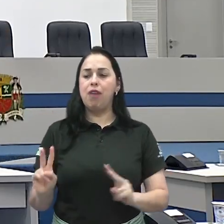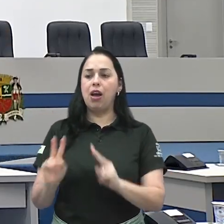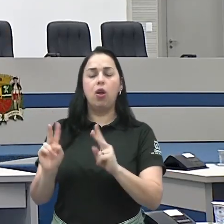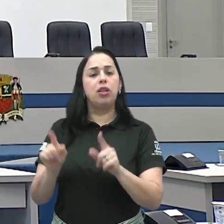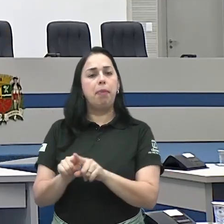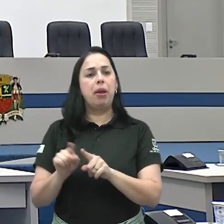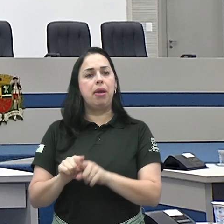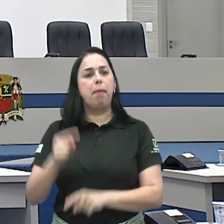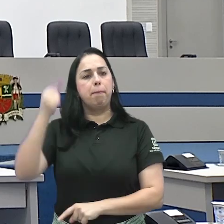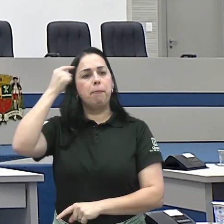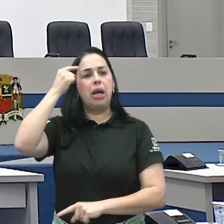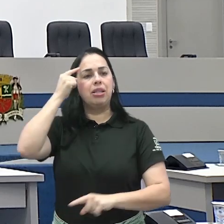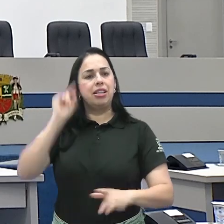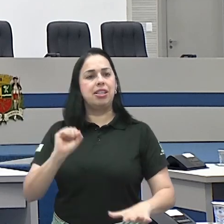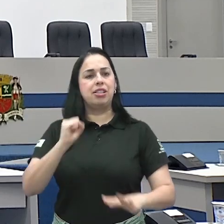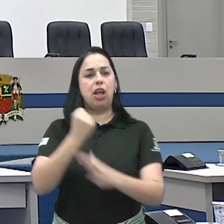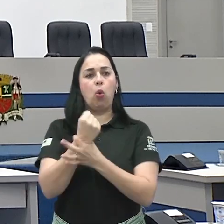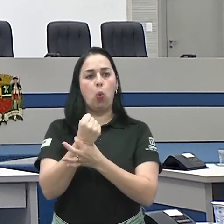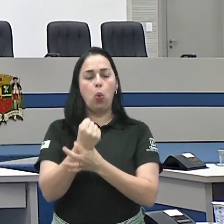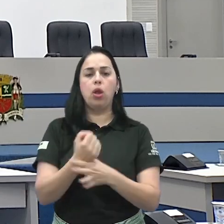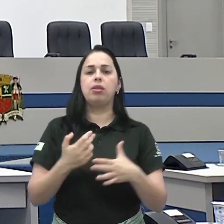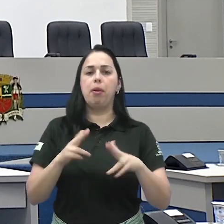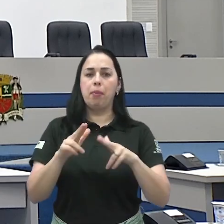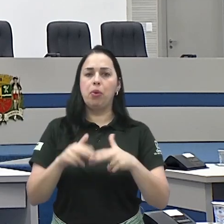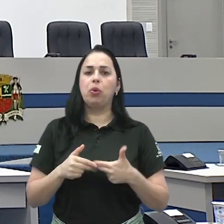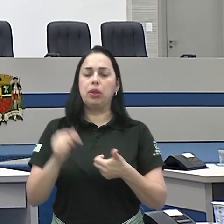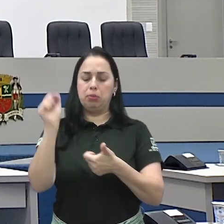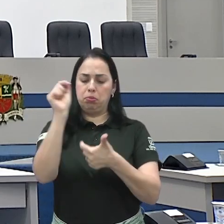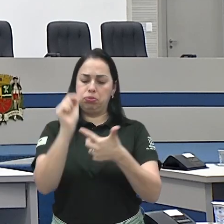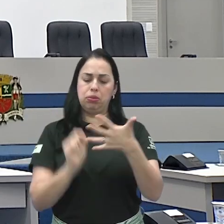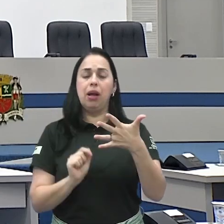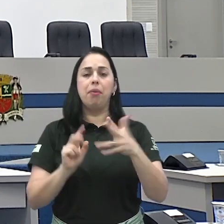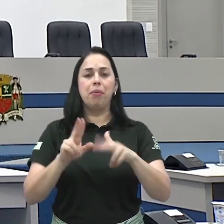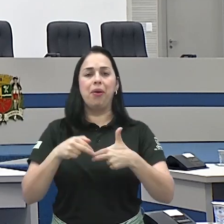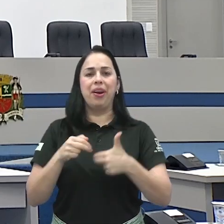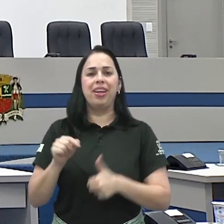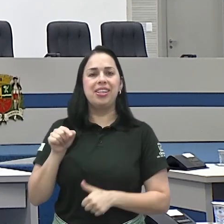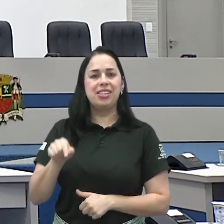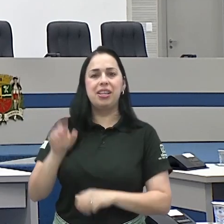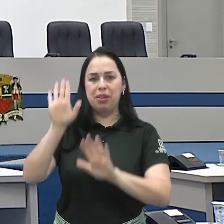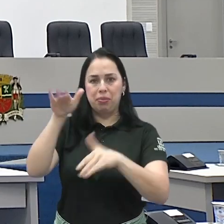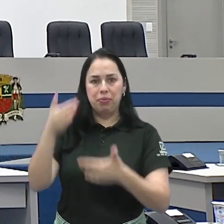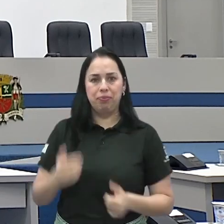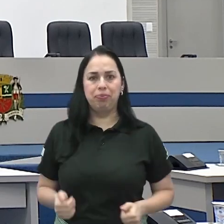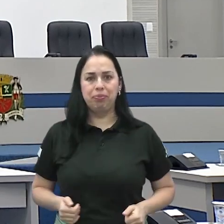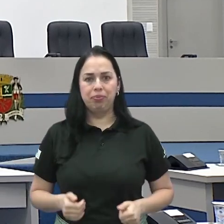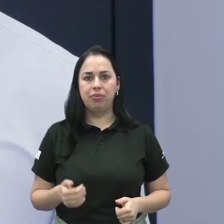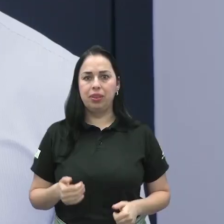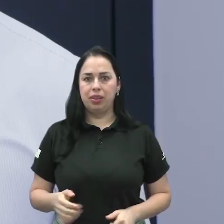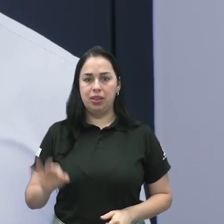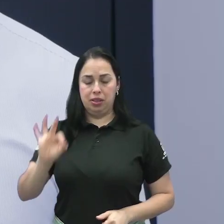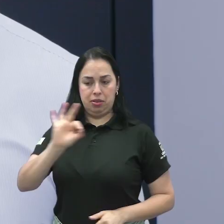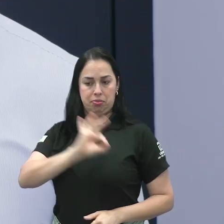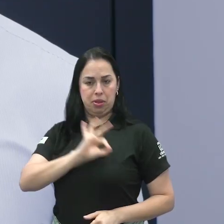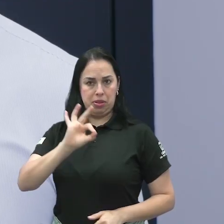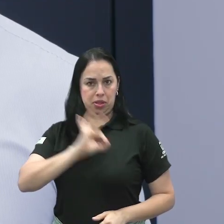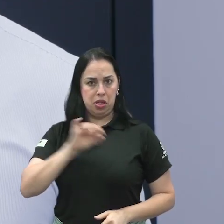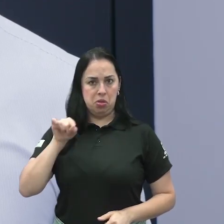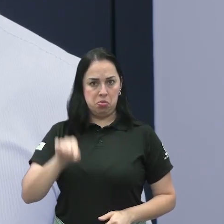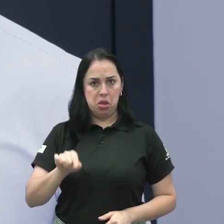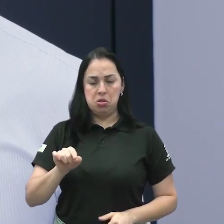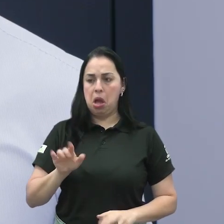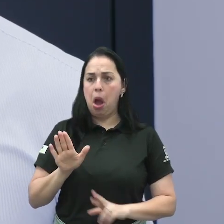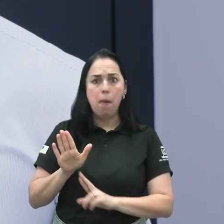preza pela segurança pública, né? Então acho que esse conjunto de situações que levam também a essa homenagem. A GETAM de São José